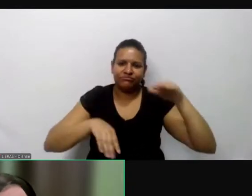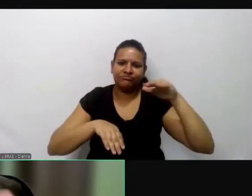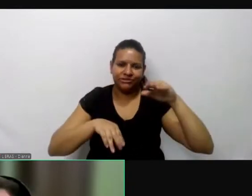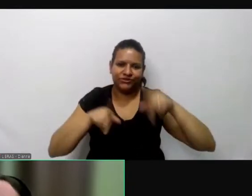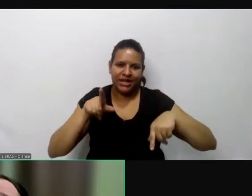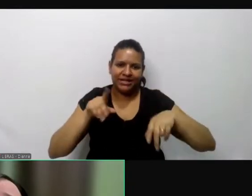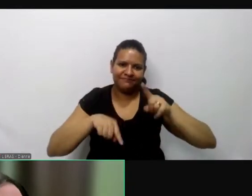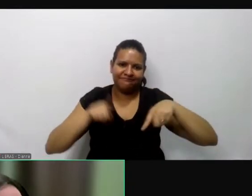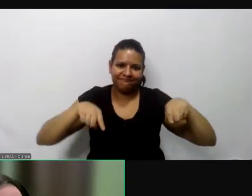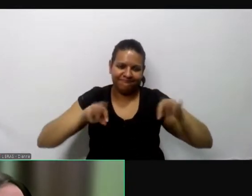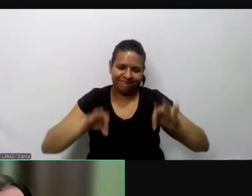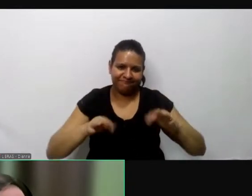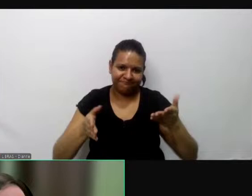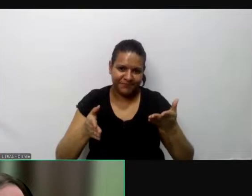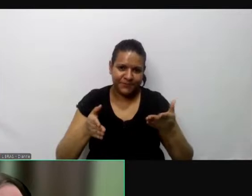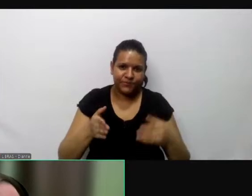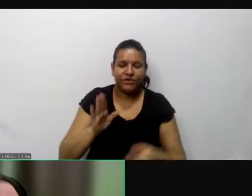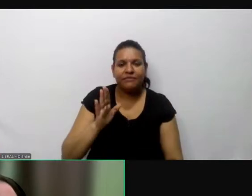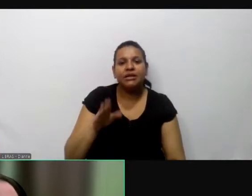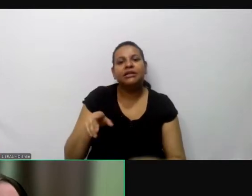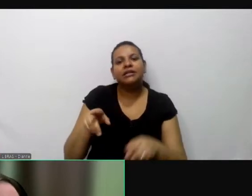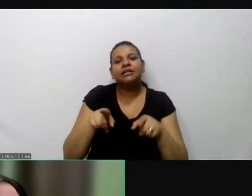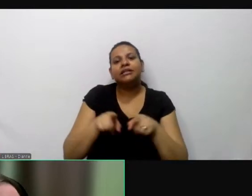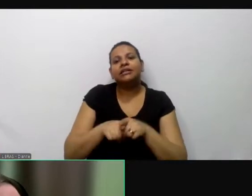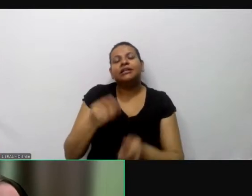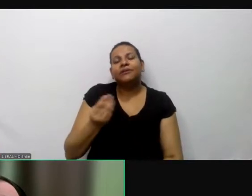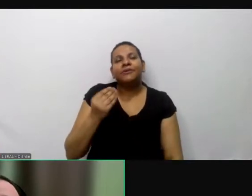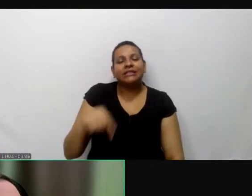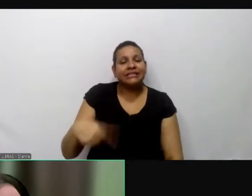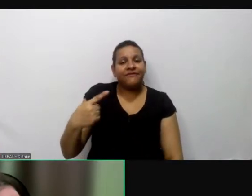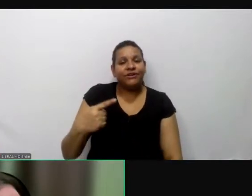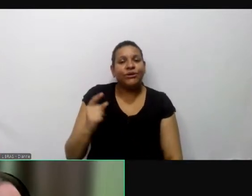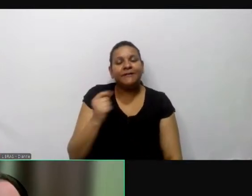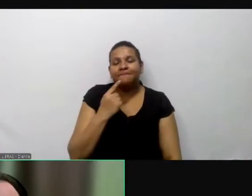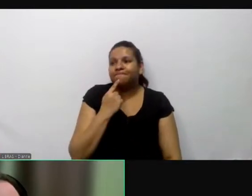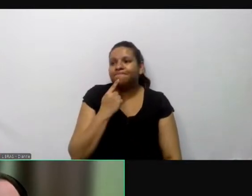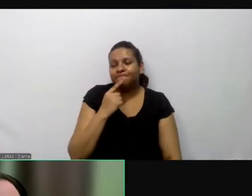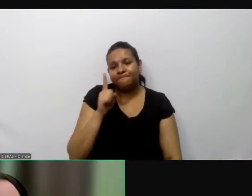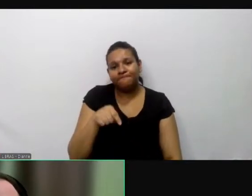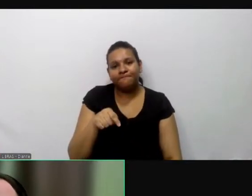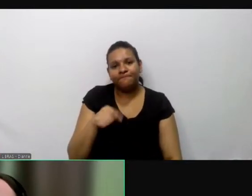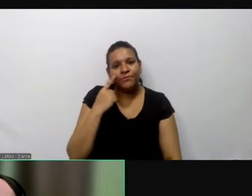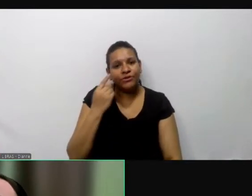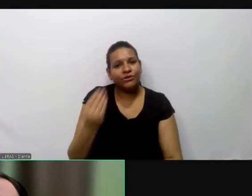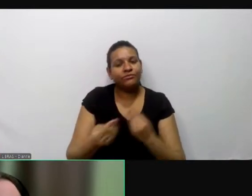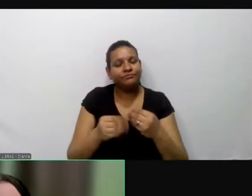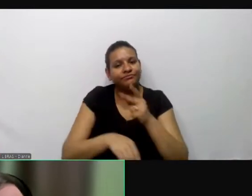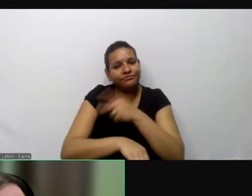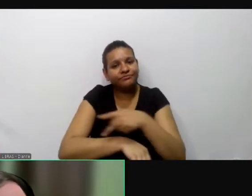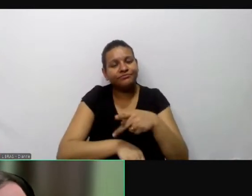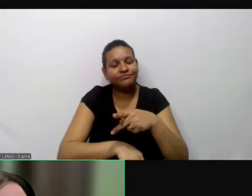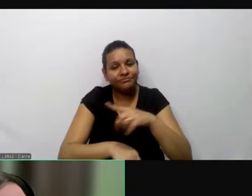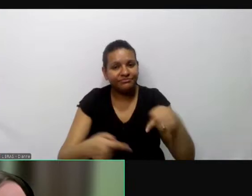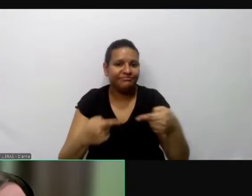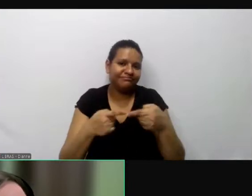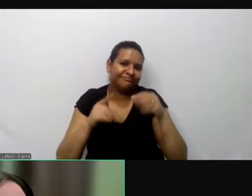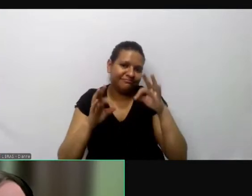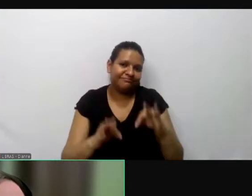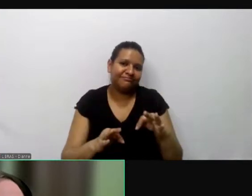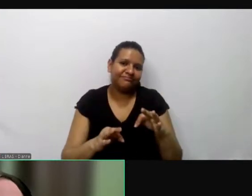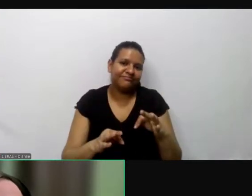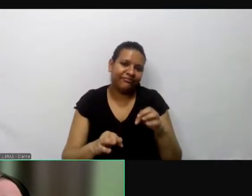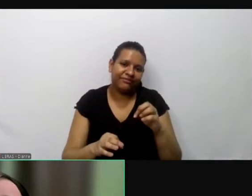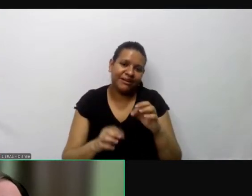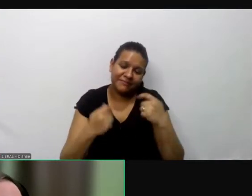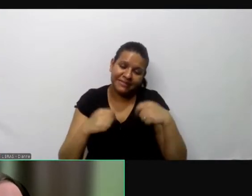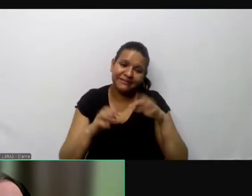fato, eu acho que a palavra-chave aqui é levar essas questões para a coordenação pedagógica, porque tempo é a palavra-chave,